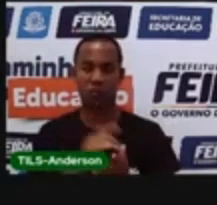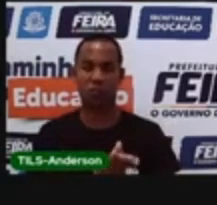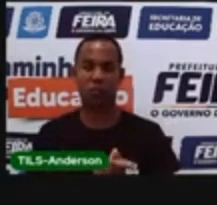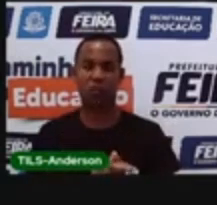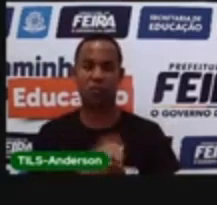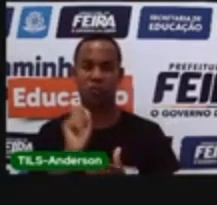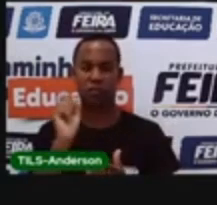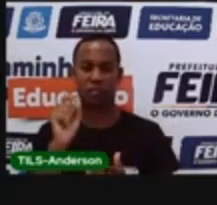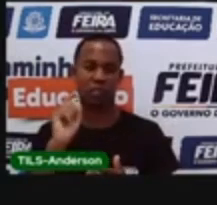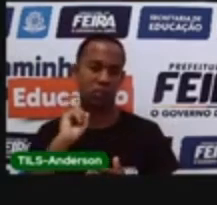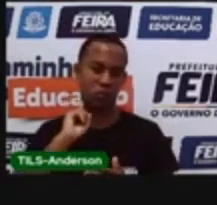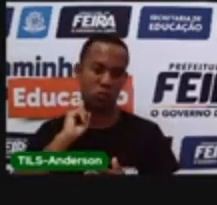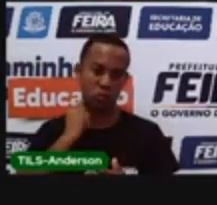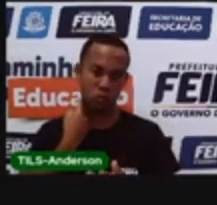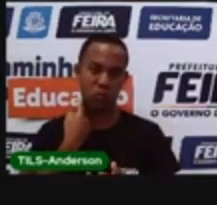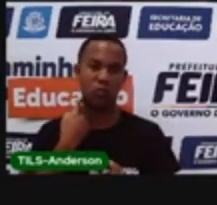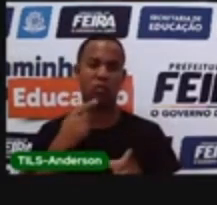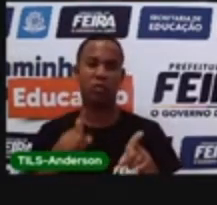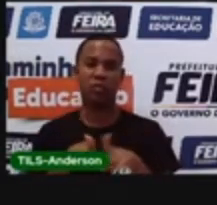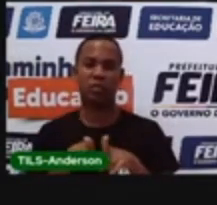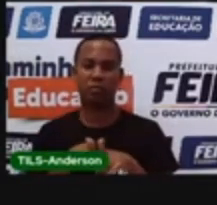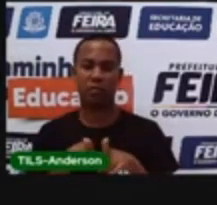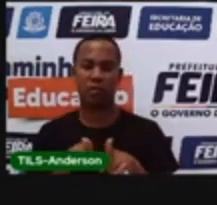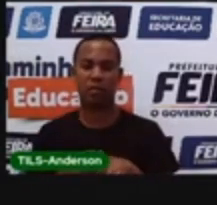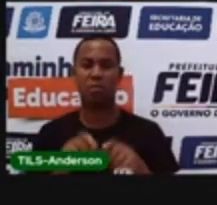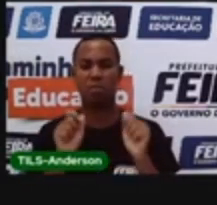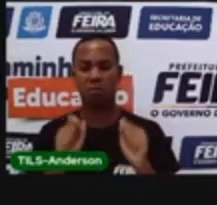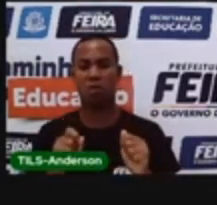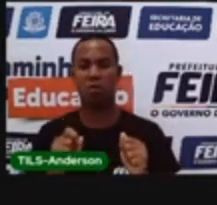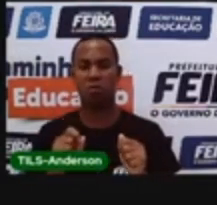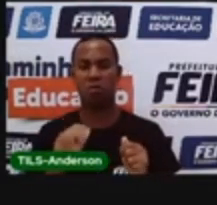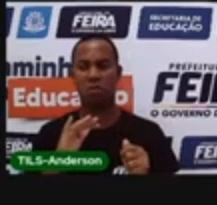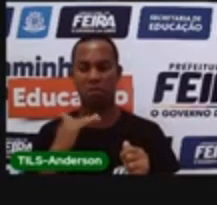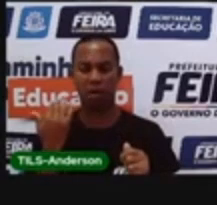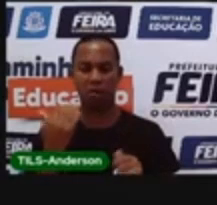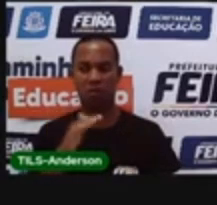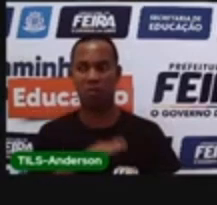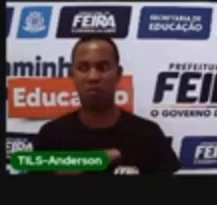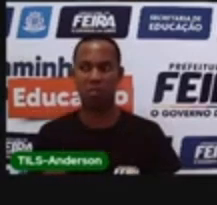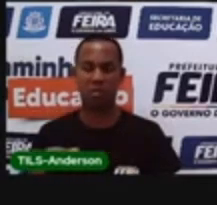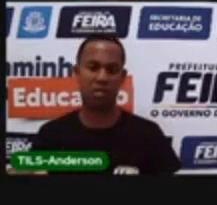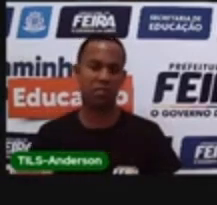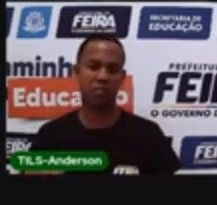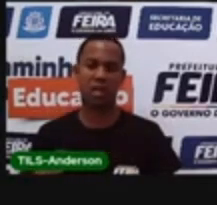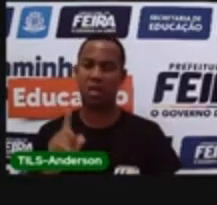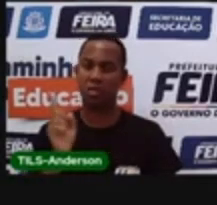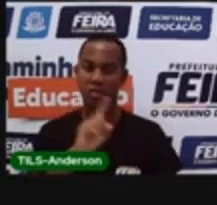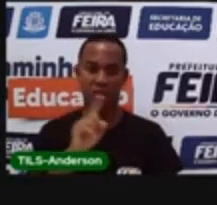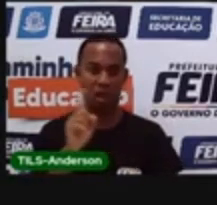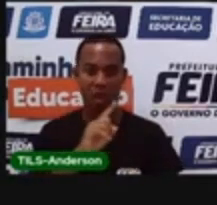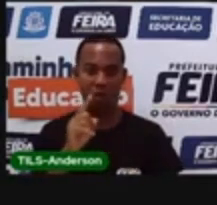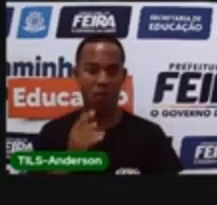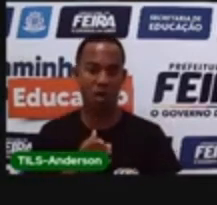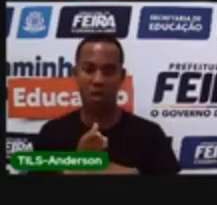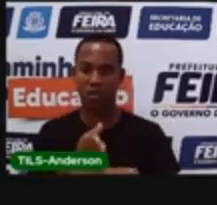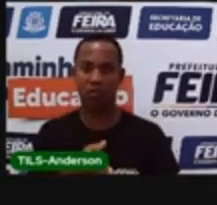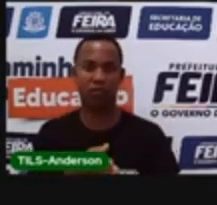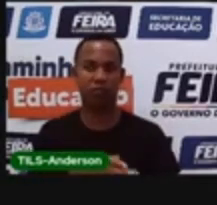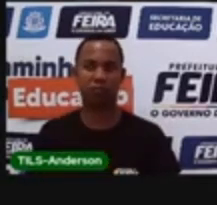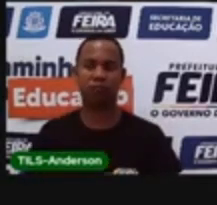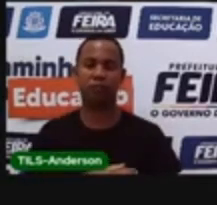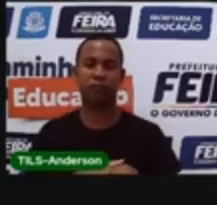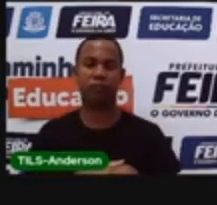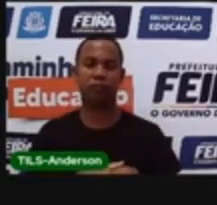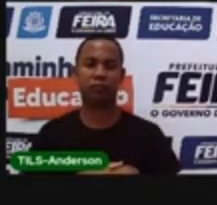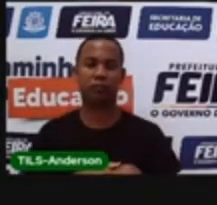quê? Poluído. Então, se ele está poluído, ele vai fazer mal para essa criança. Então, o ideal é que ele não entre aí.